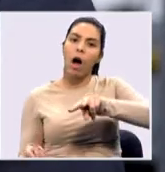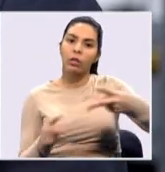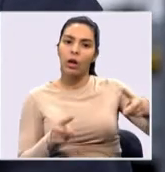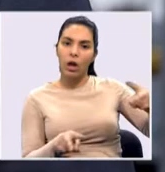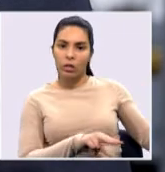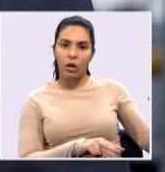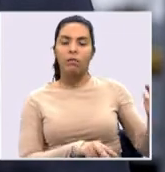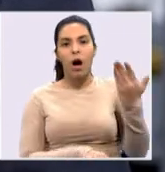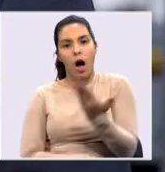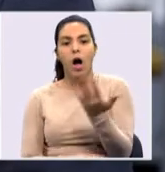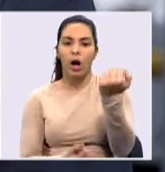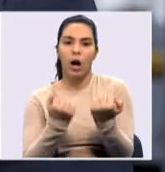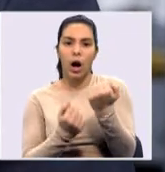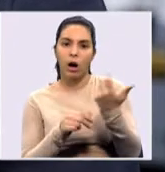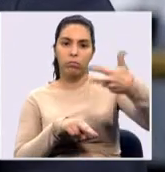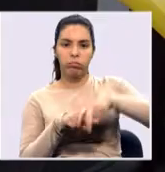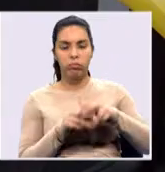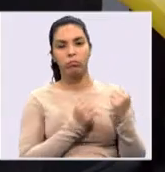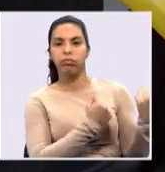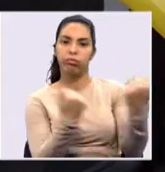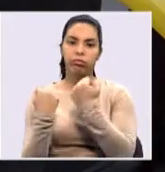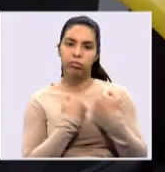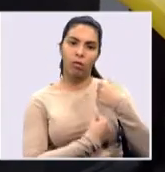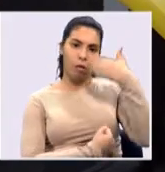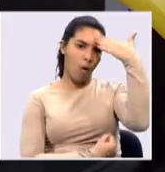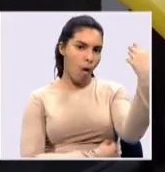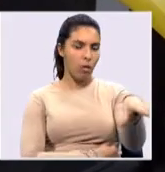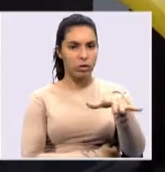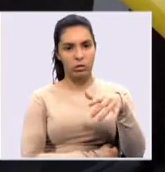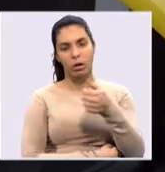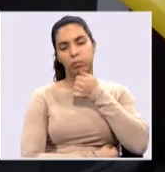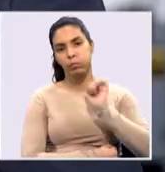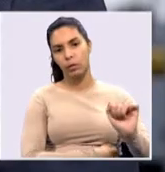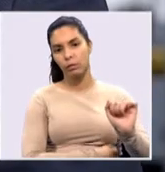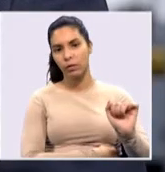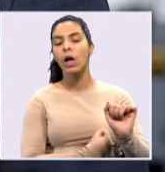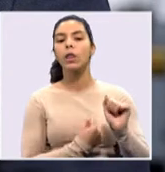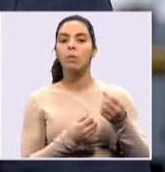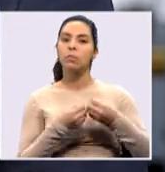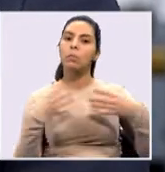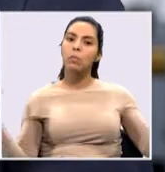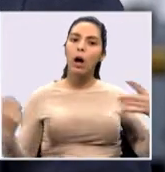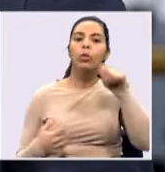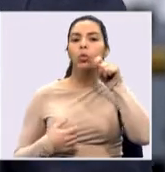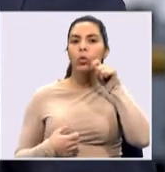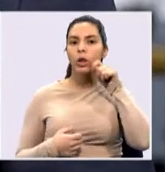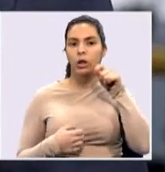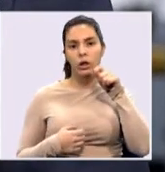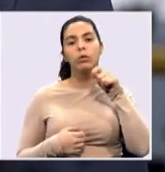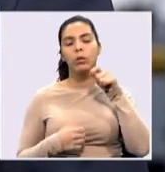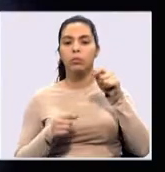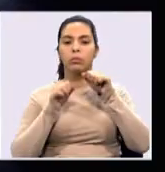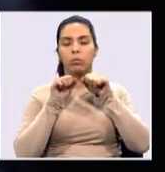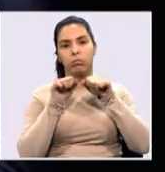alternativa sustentável aos turistas na forma de conhecerem uma cidade a crescer ao nível do turismo. E quando